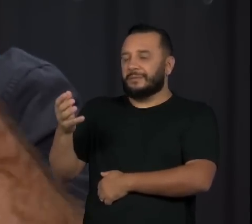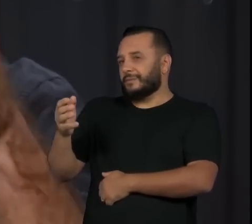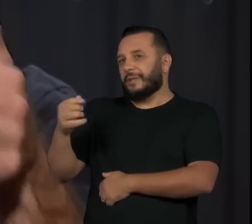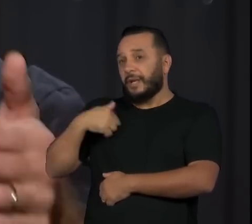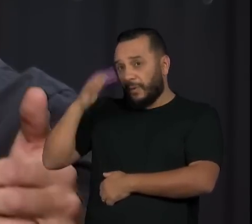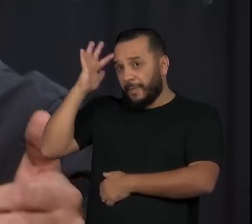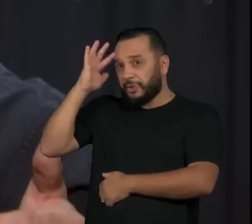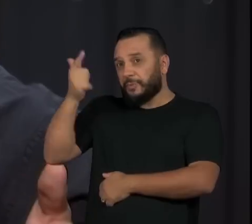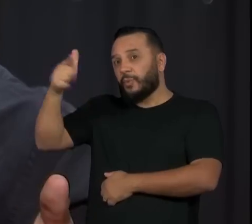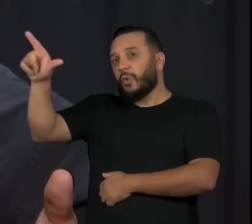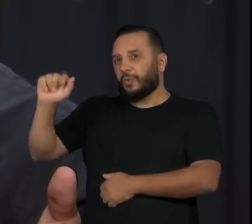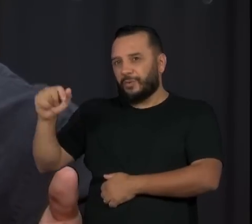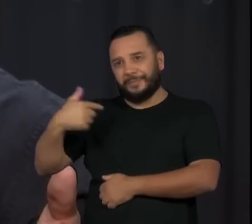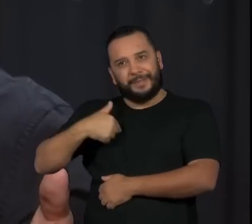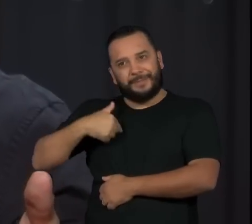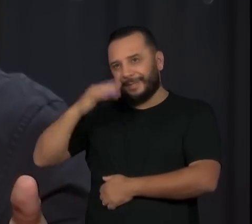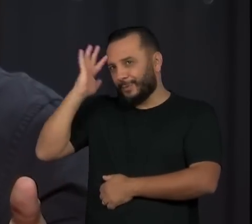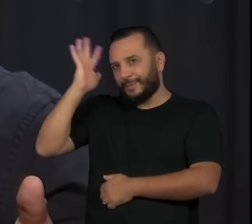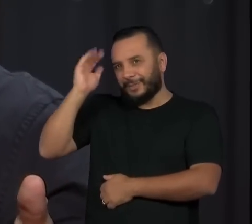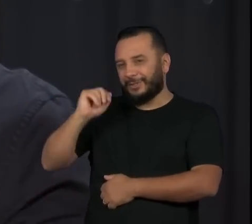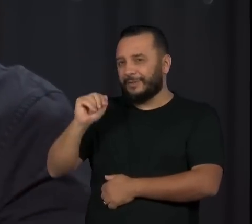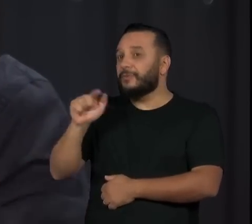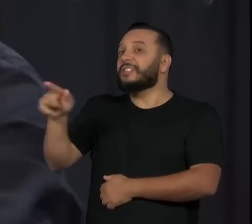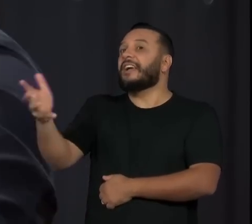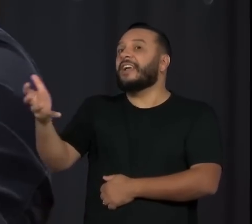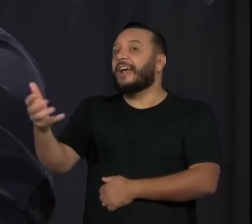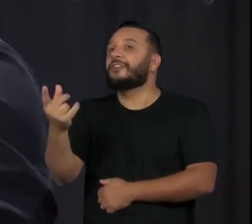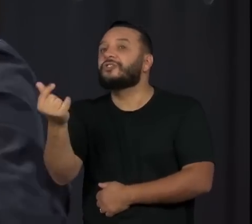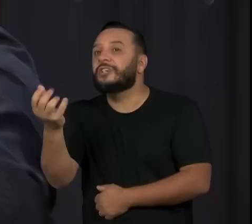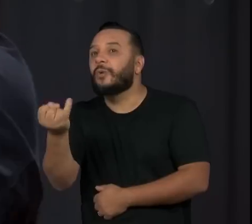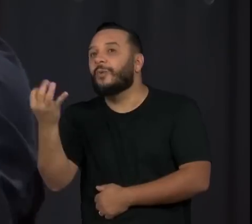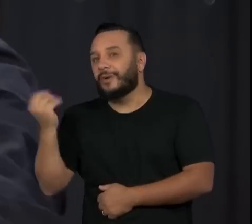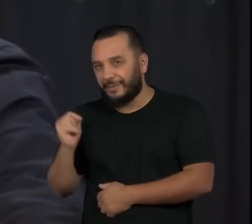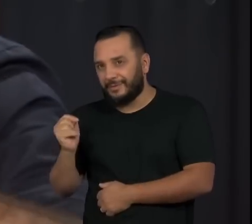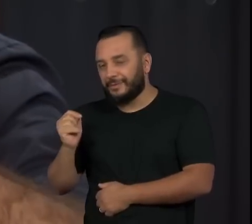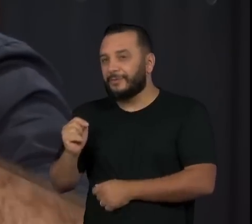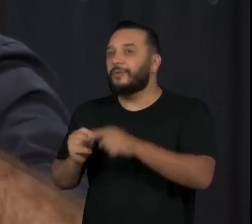o cargo político que você quer ter, qual o